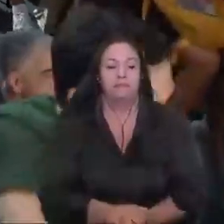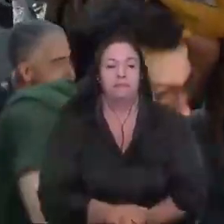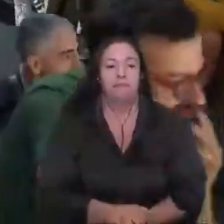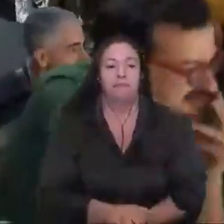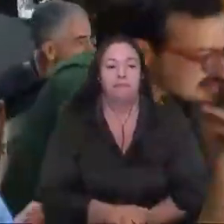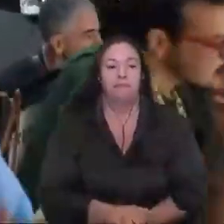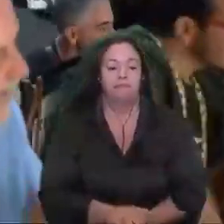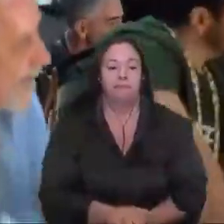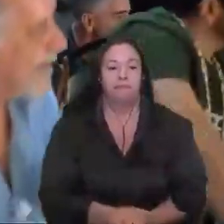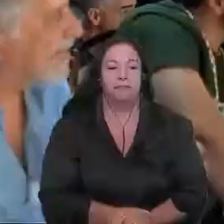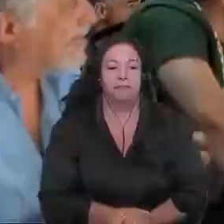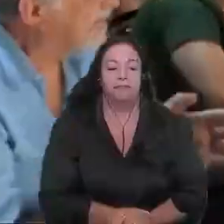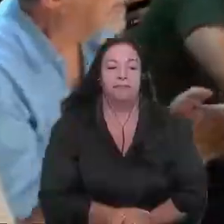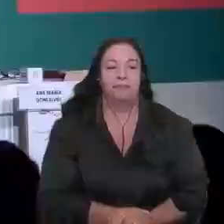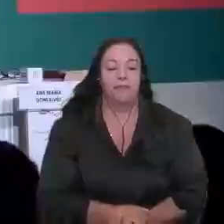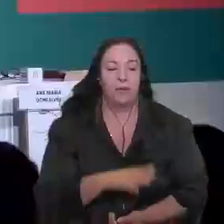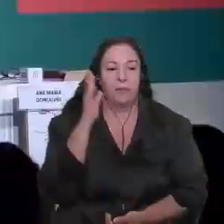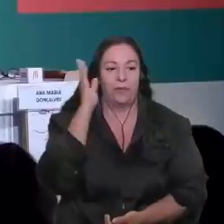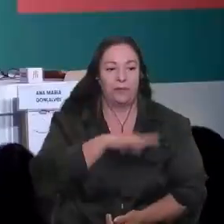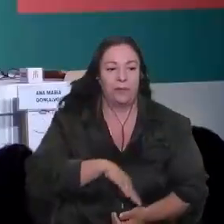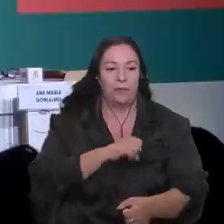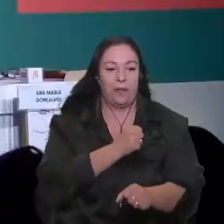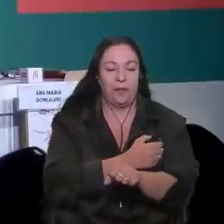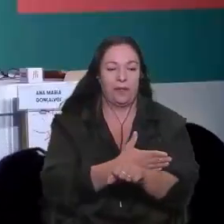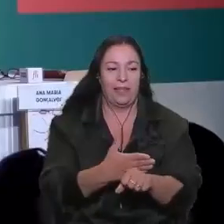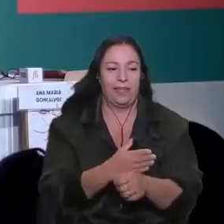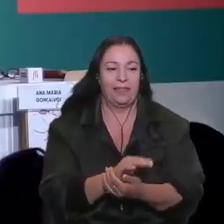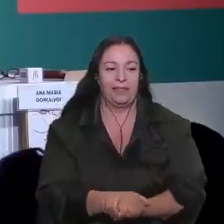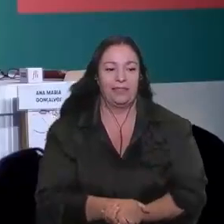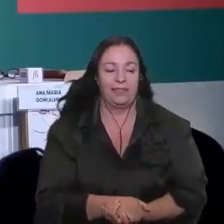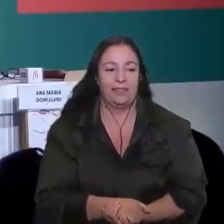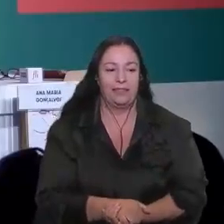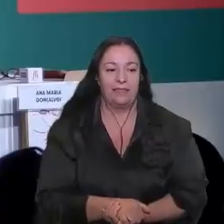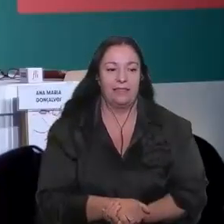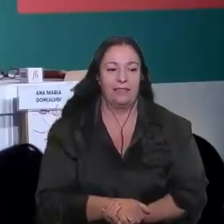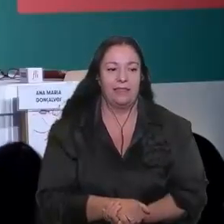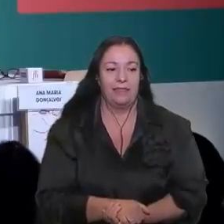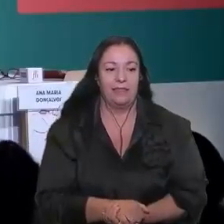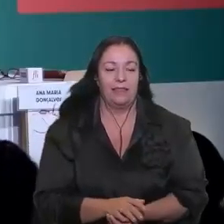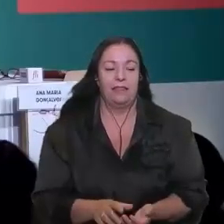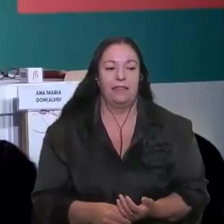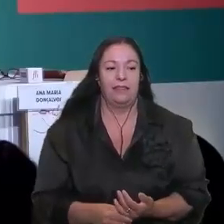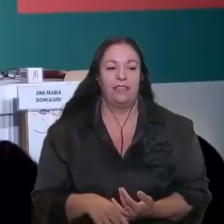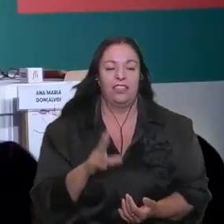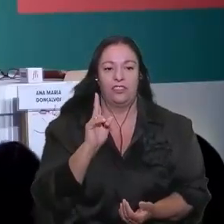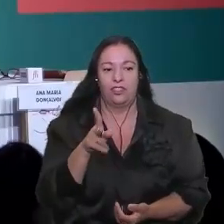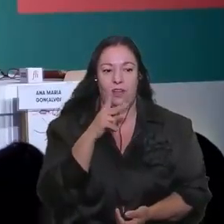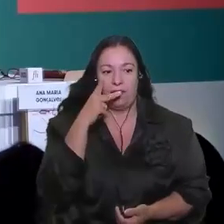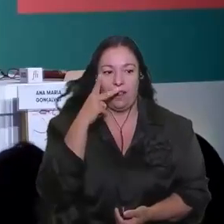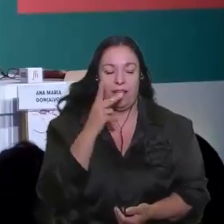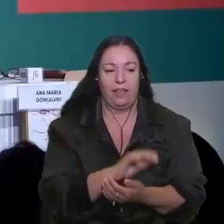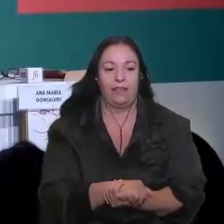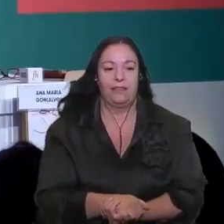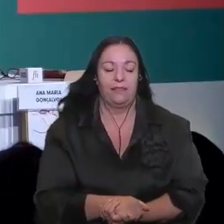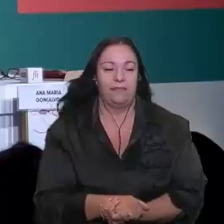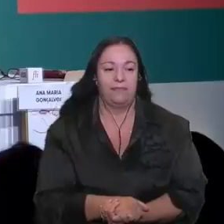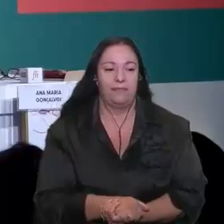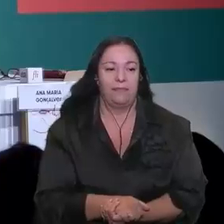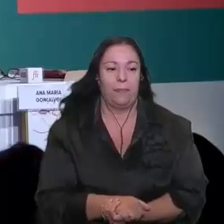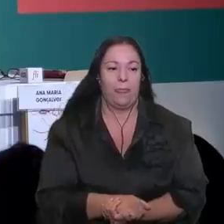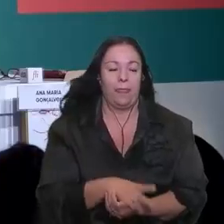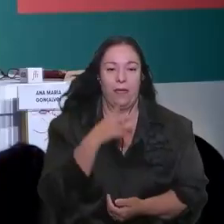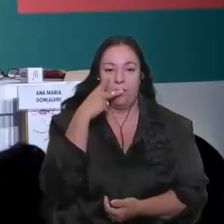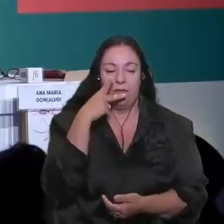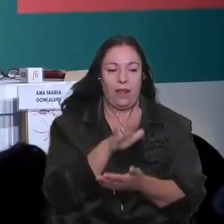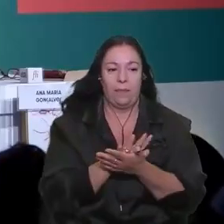Eu sou muito mal educado, começa logo aí. Agora eu vou relaxar, estava muito... Já falei, agora já não... Agora eu não vou dizer